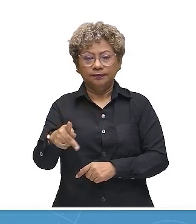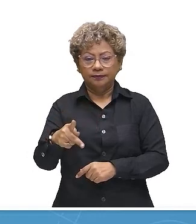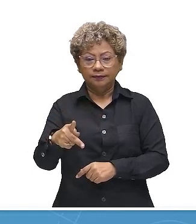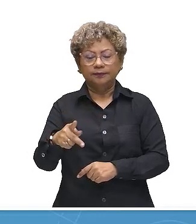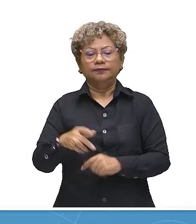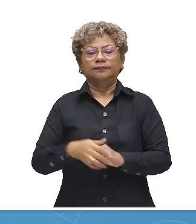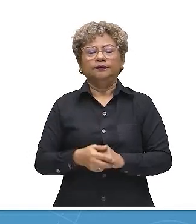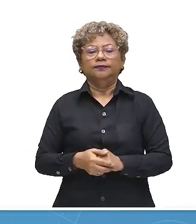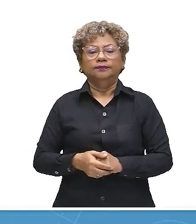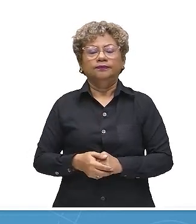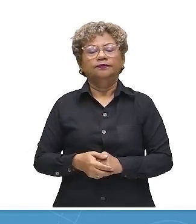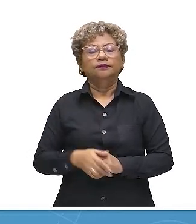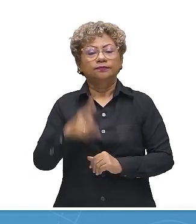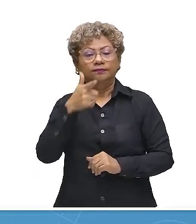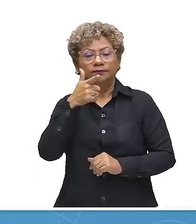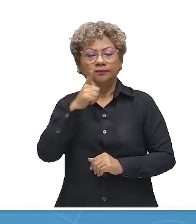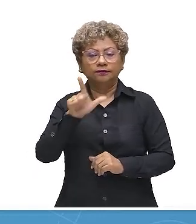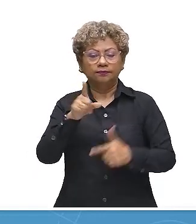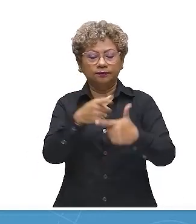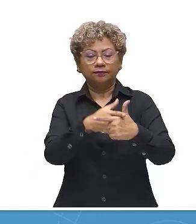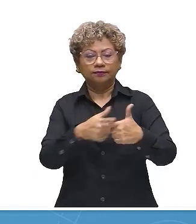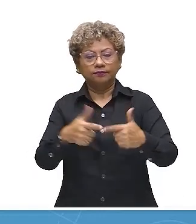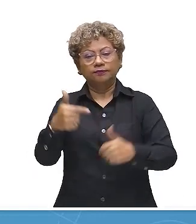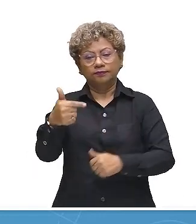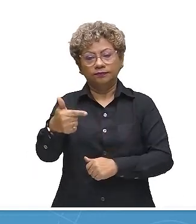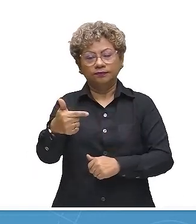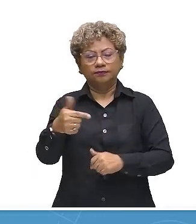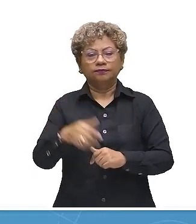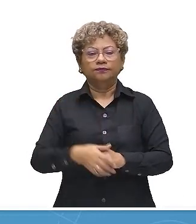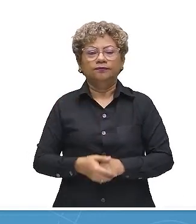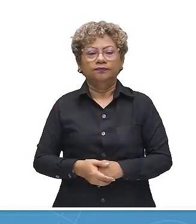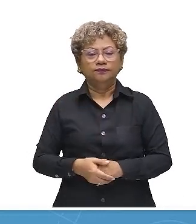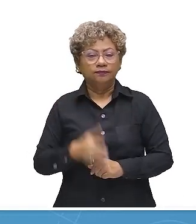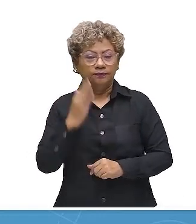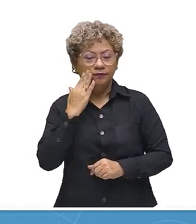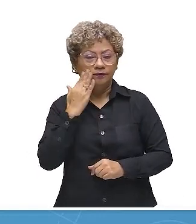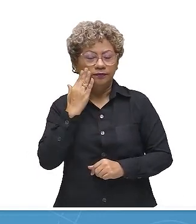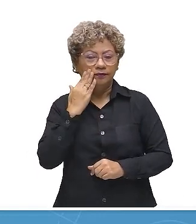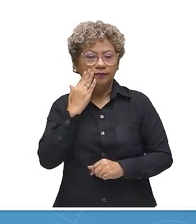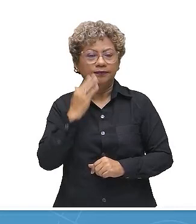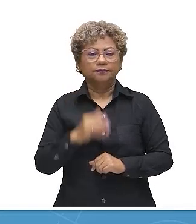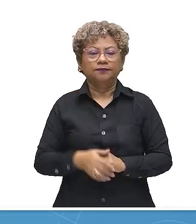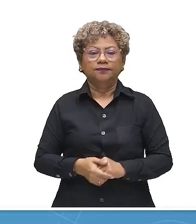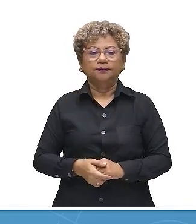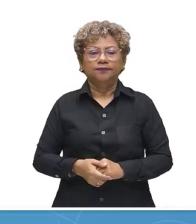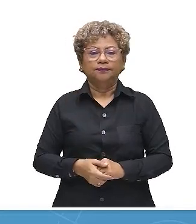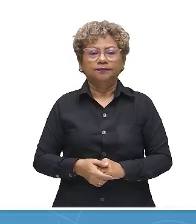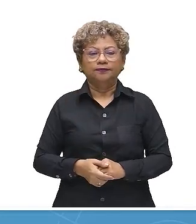ainda consigo dividir o numerador e o denominador por 2. Então, vejam aqui.